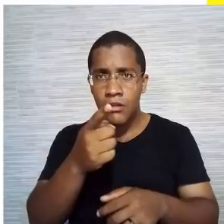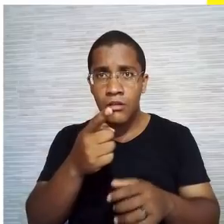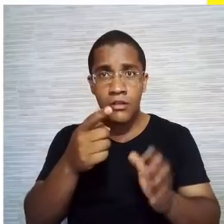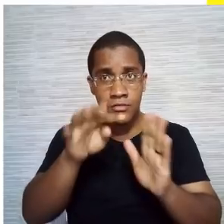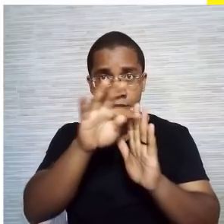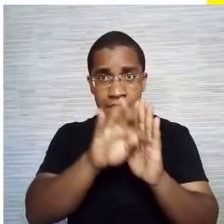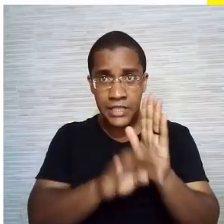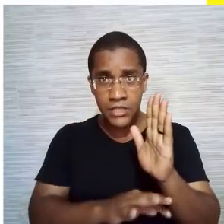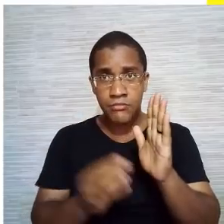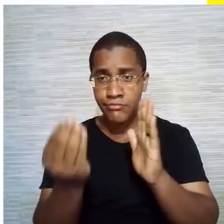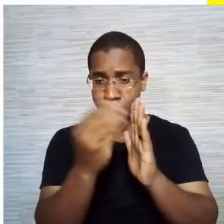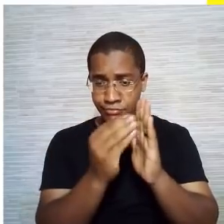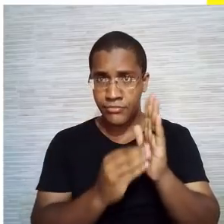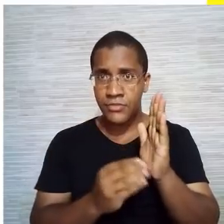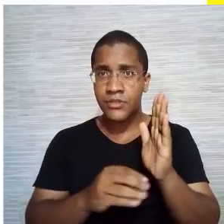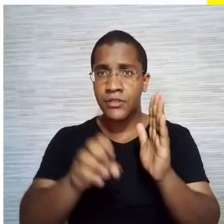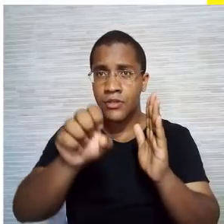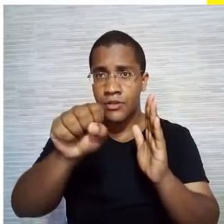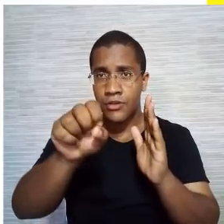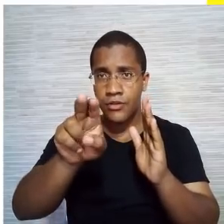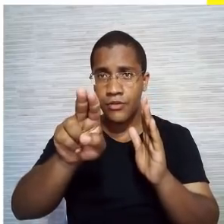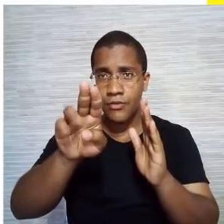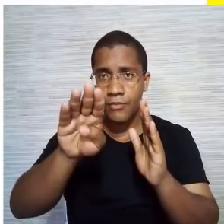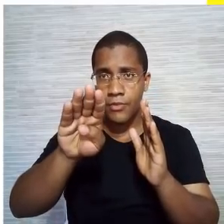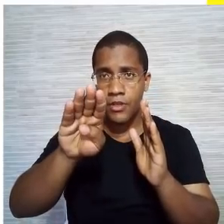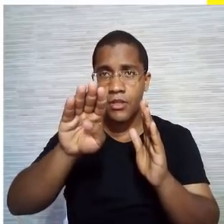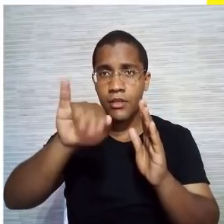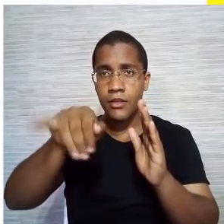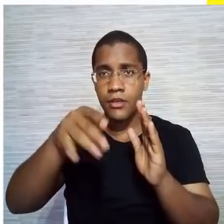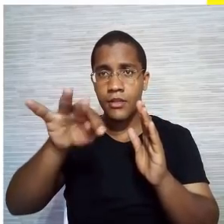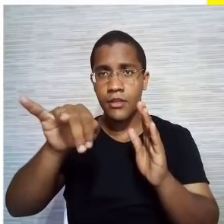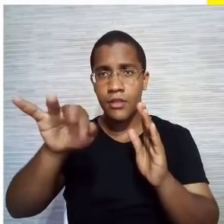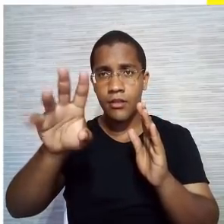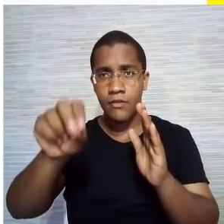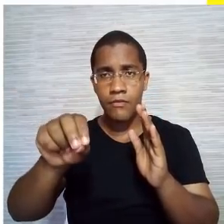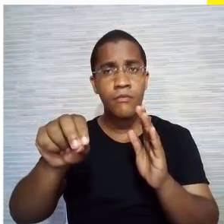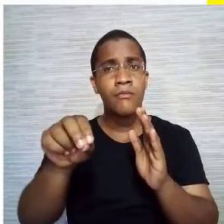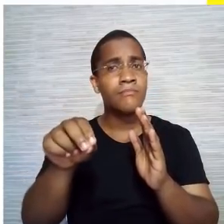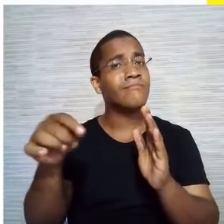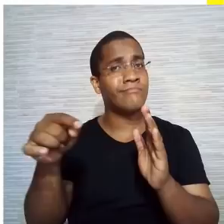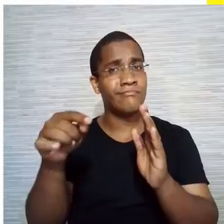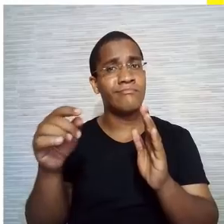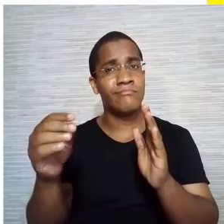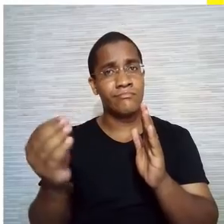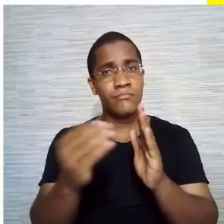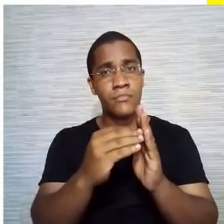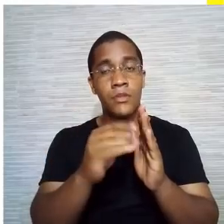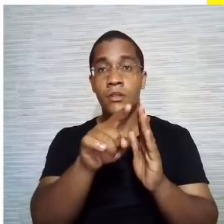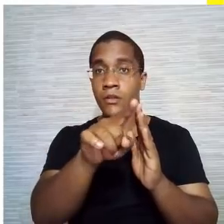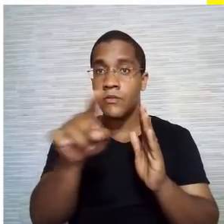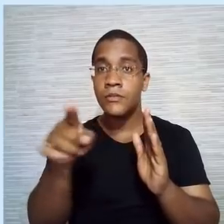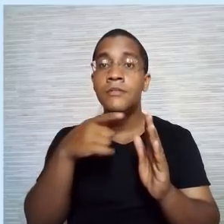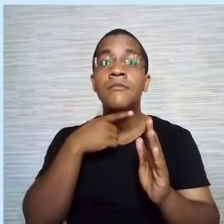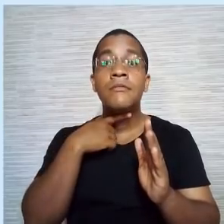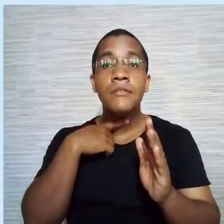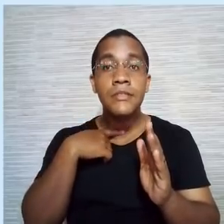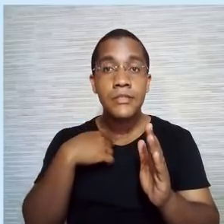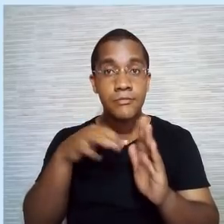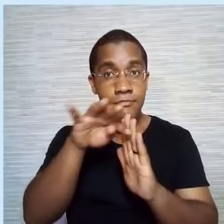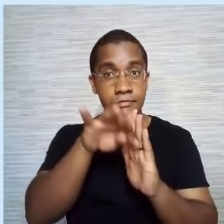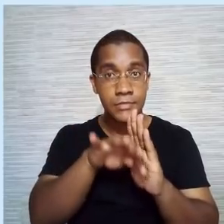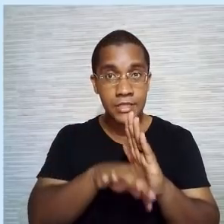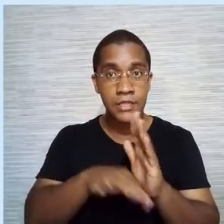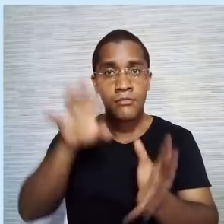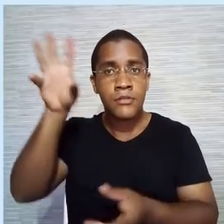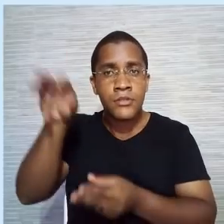marcas da subjetividade. Então, é de bom tom que o estudante que queira partir, fazer o